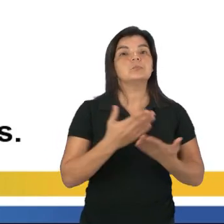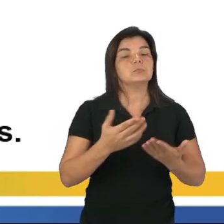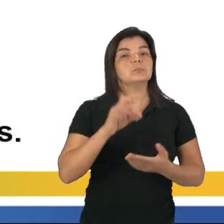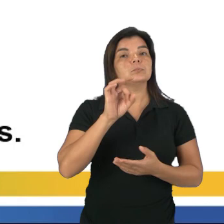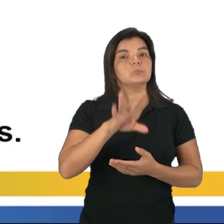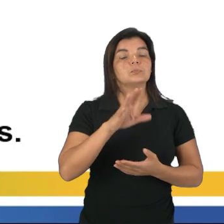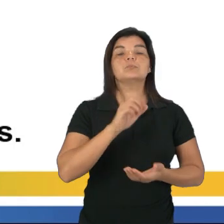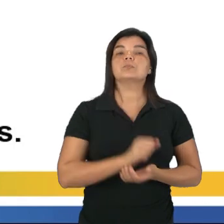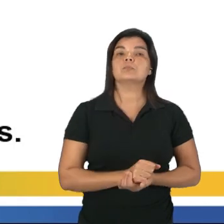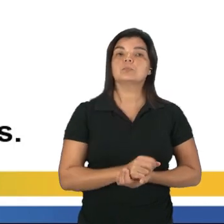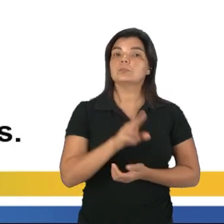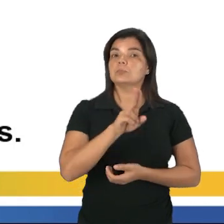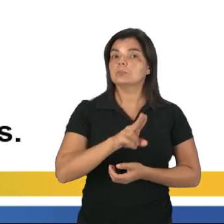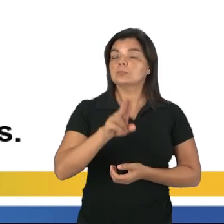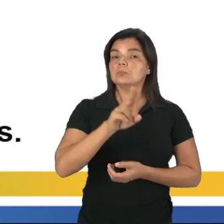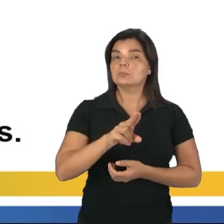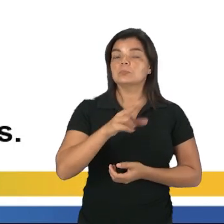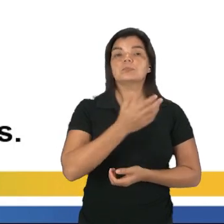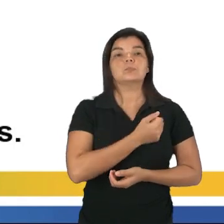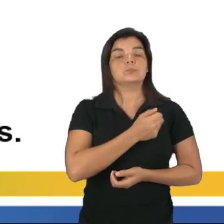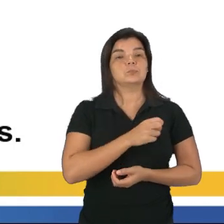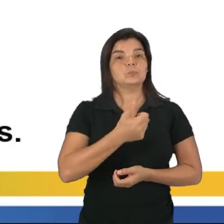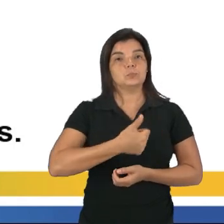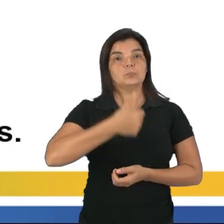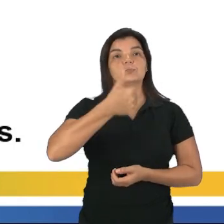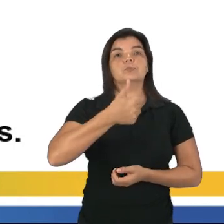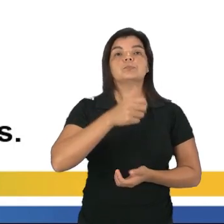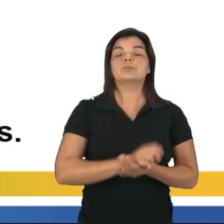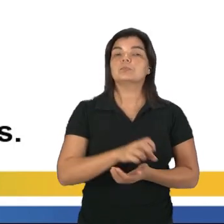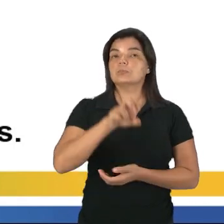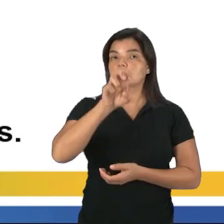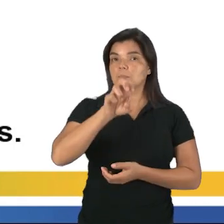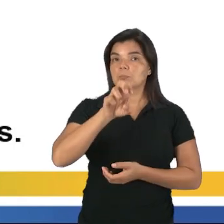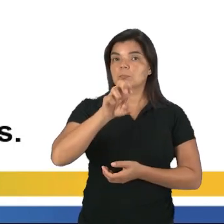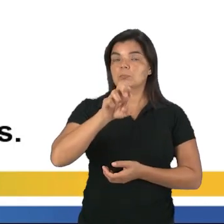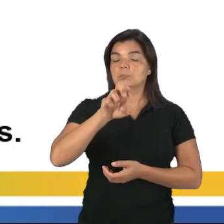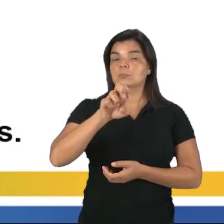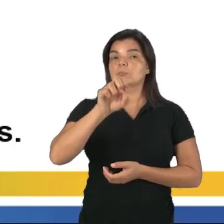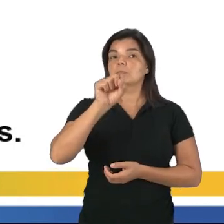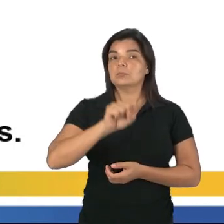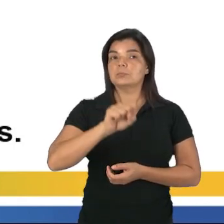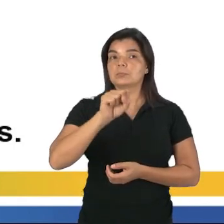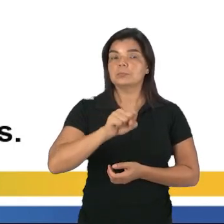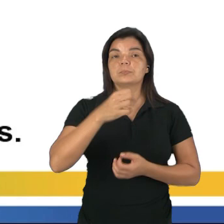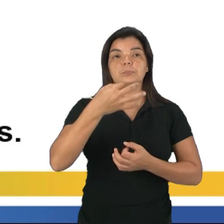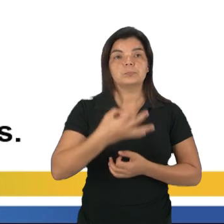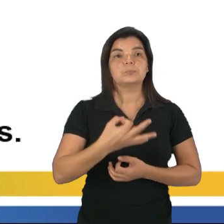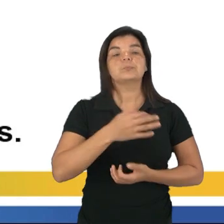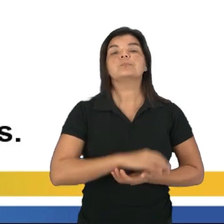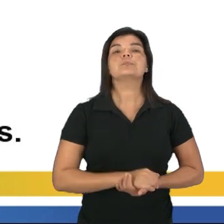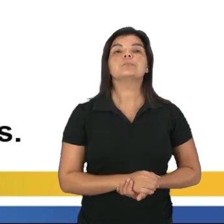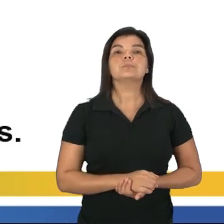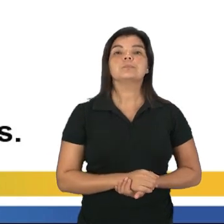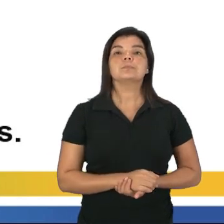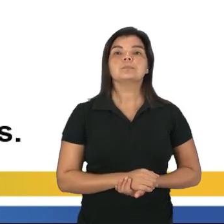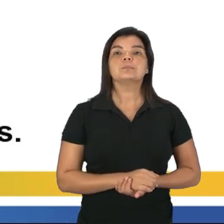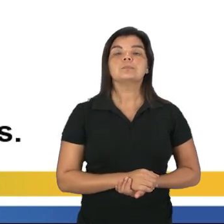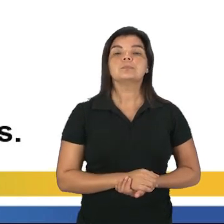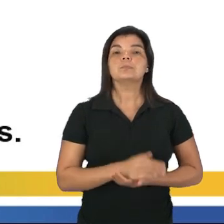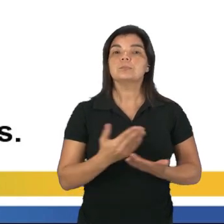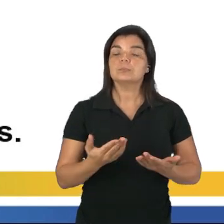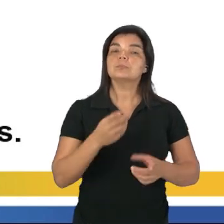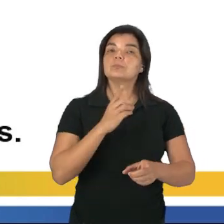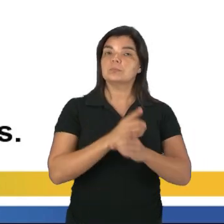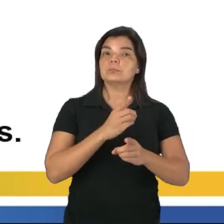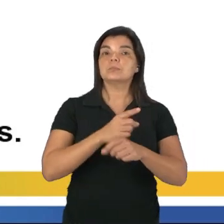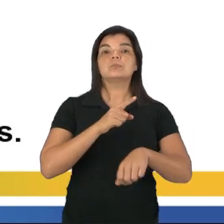gente só pode utilizar o valor positivo dessa questão. Então, t é igual a 5 segundos, certo? E aí a gente